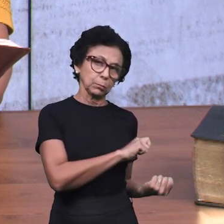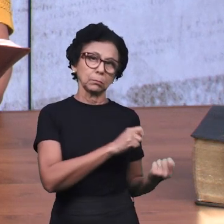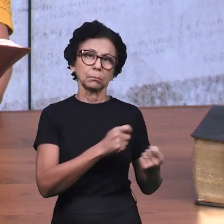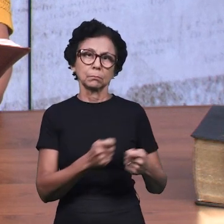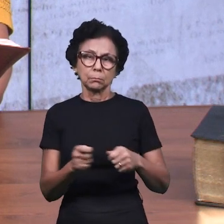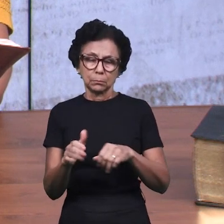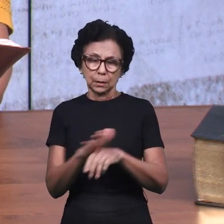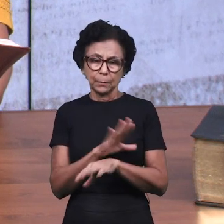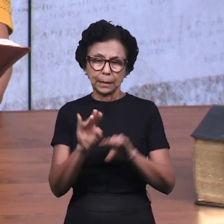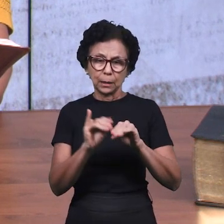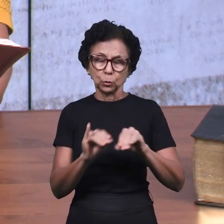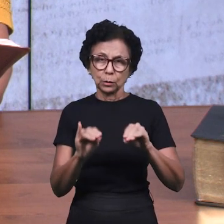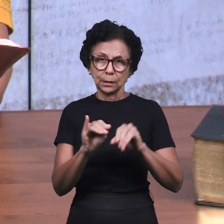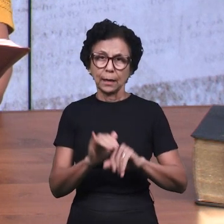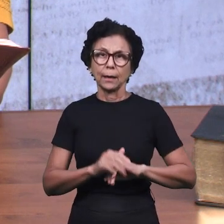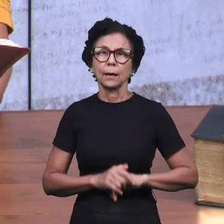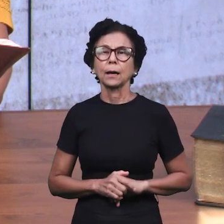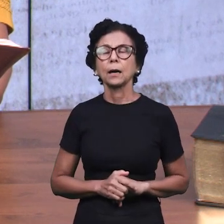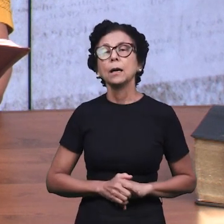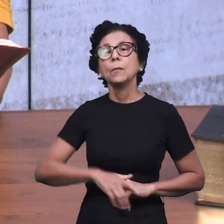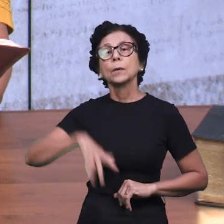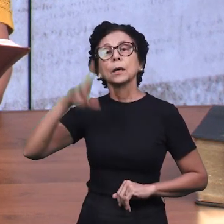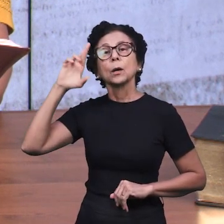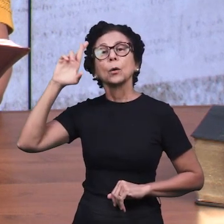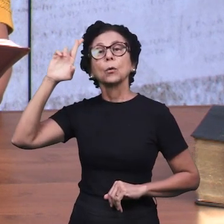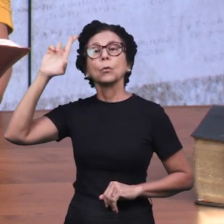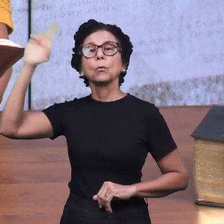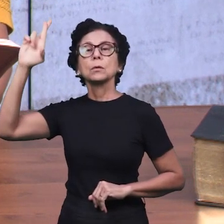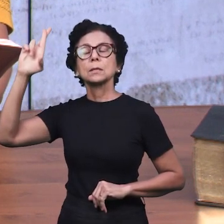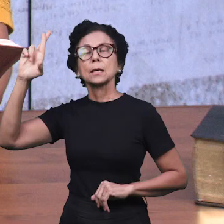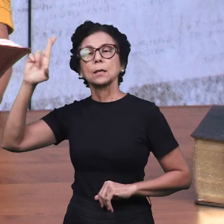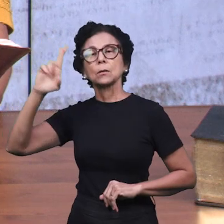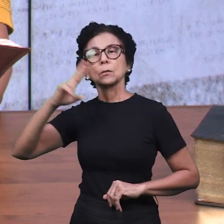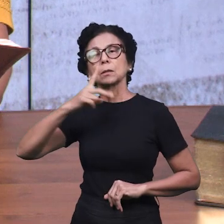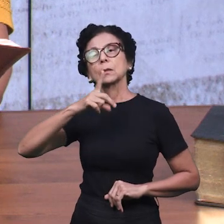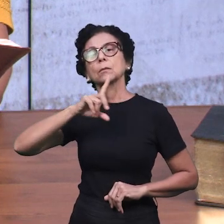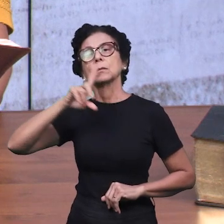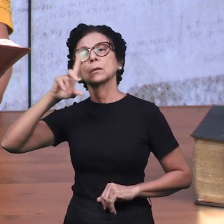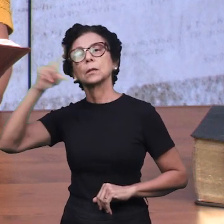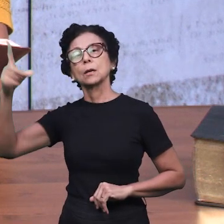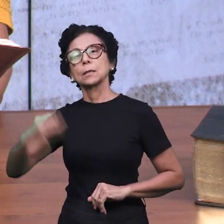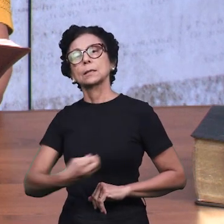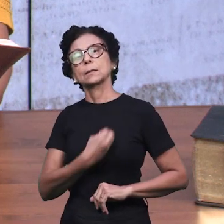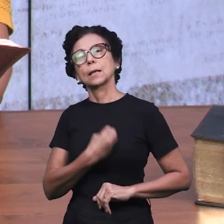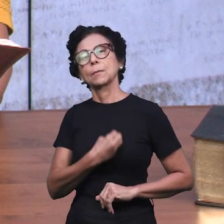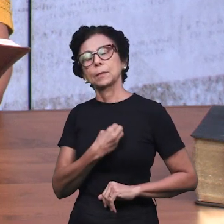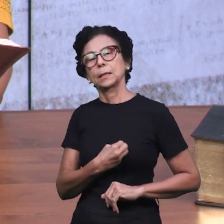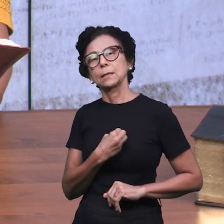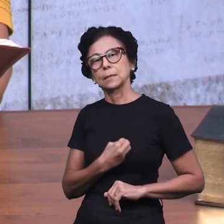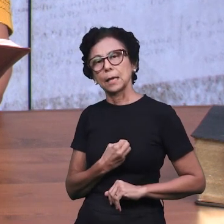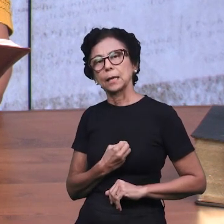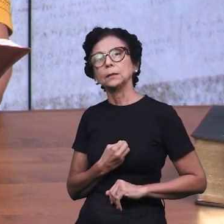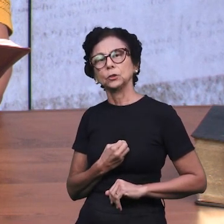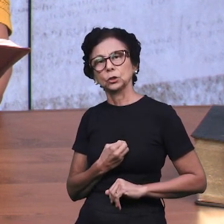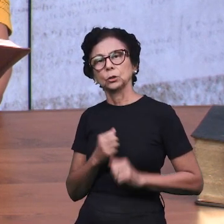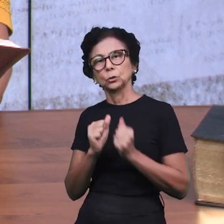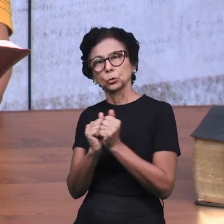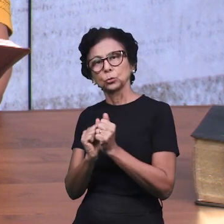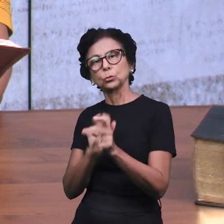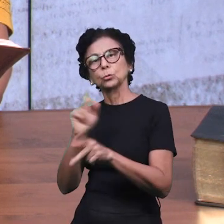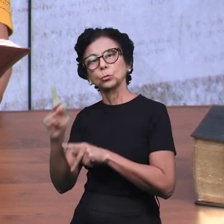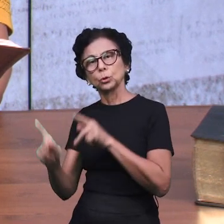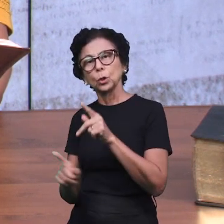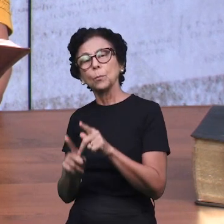Porquanto o Senhor teu Deus anda no meio do teu arraial para te livrar e entregar os teus